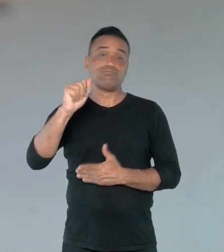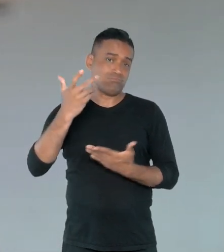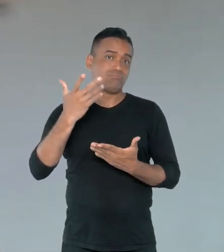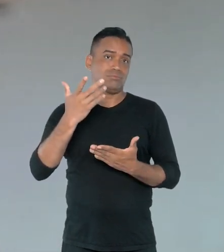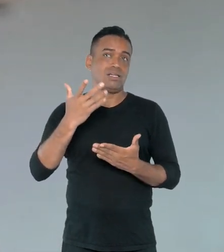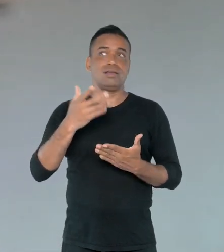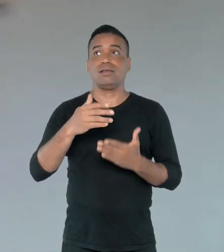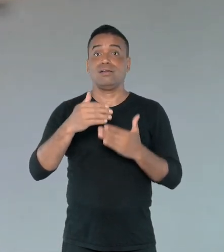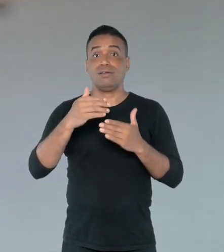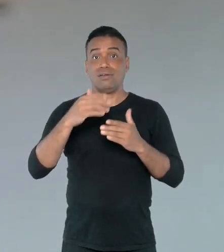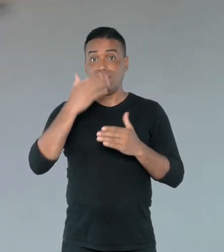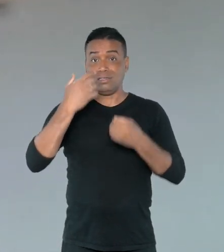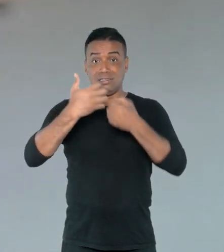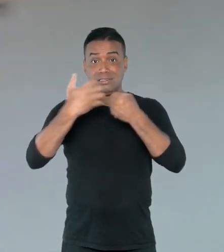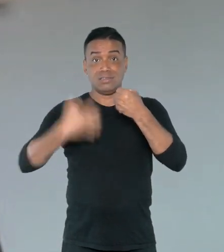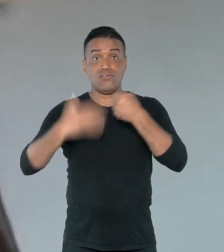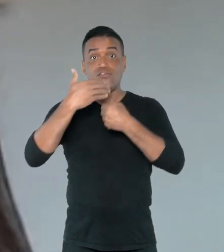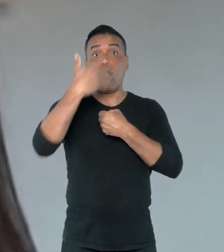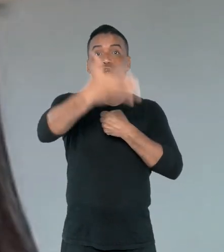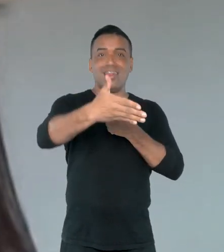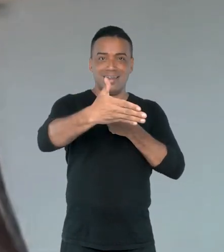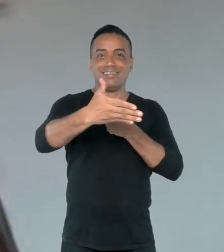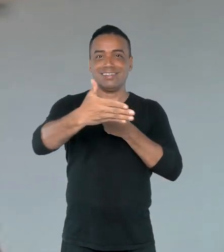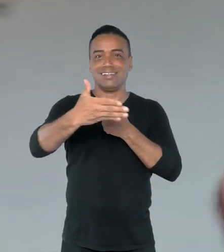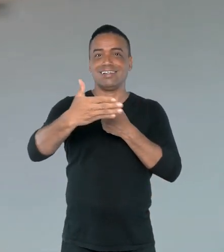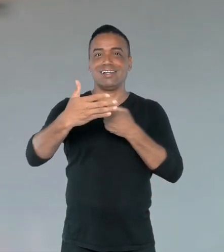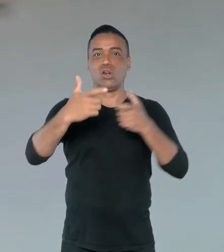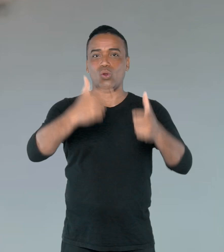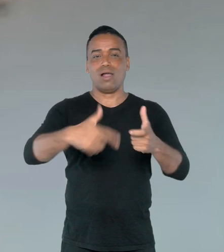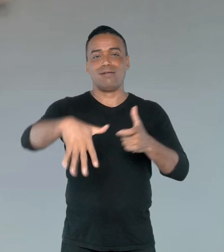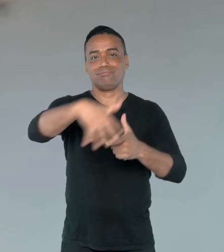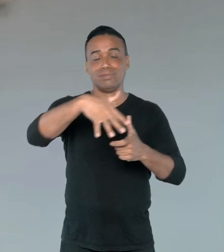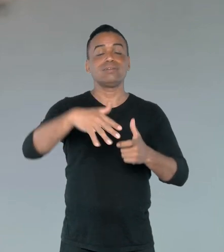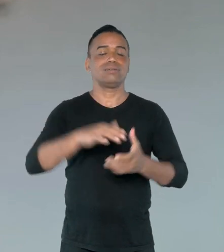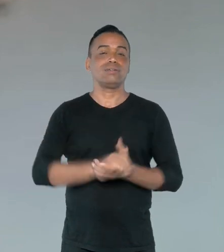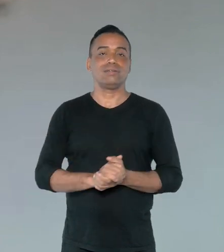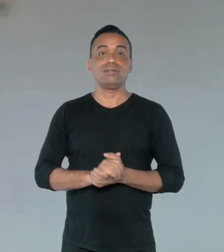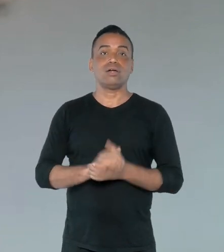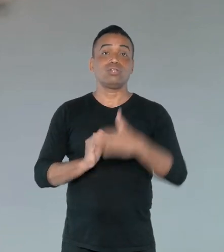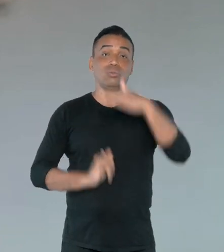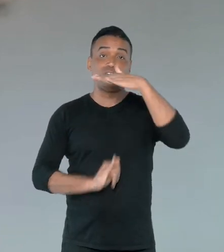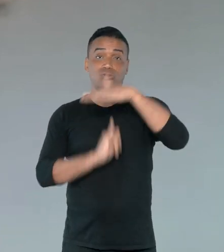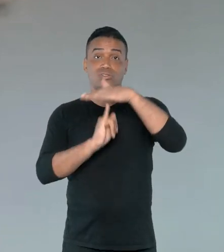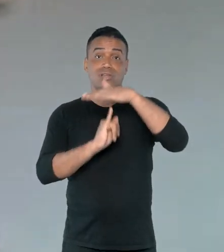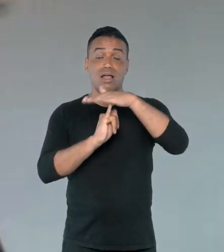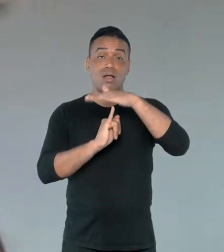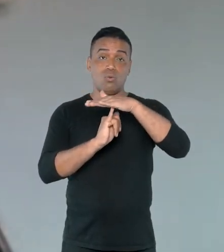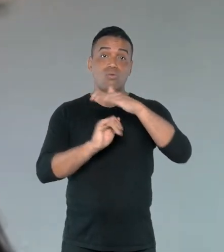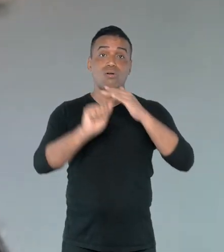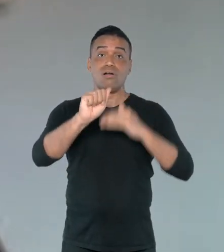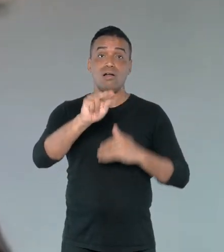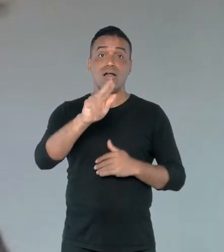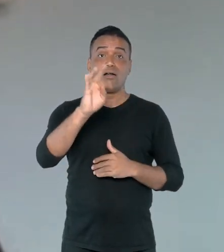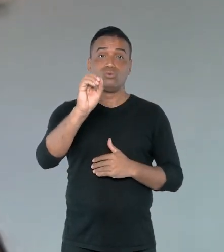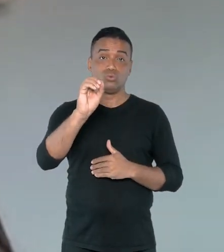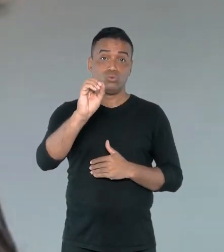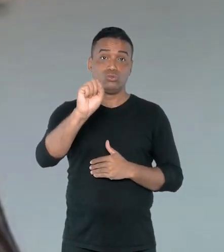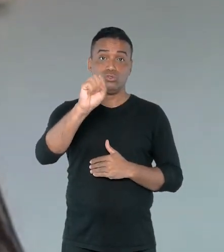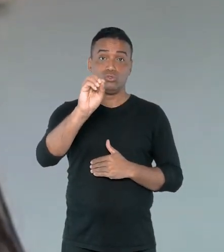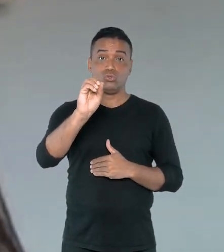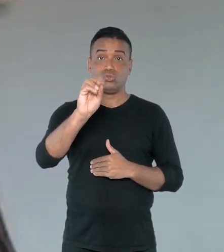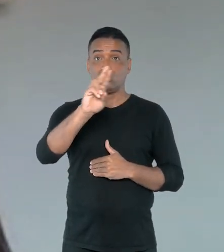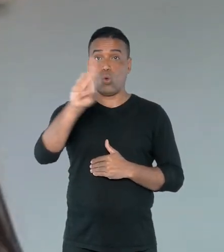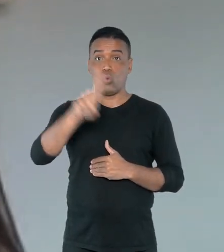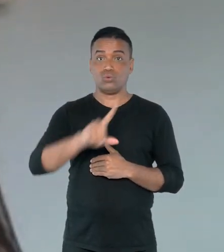trabalha no Alta de Souza, que é uma instituição que tem lá no Morro Santana,